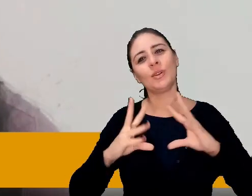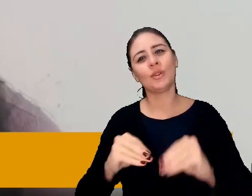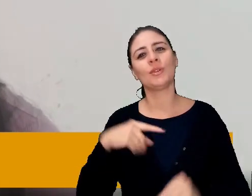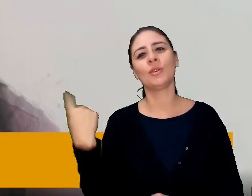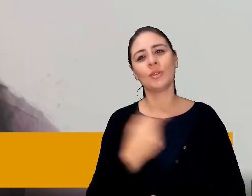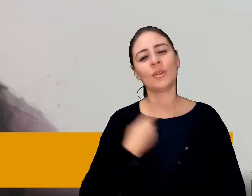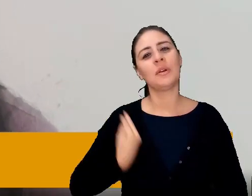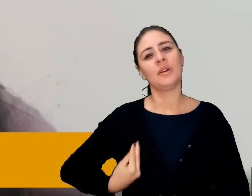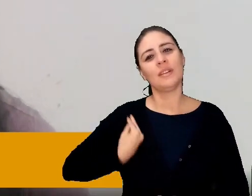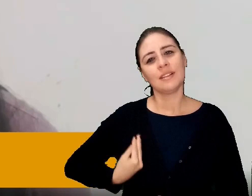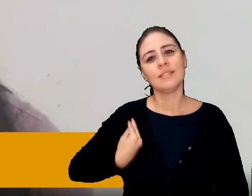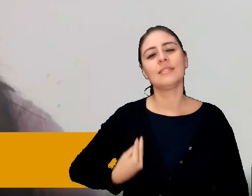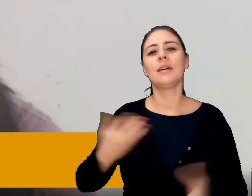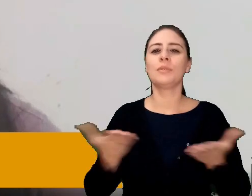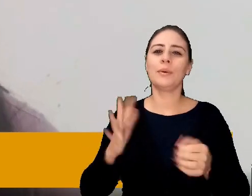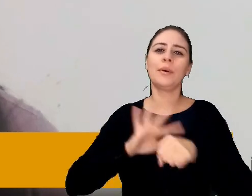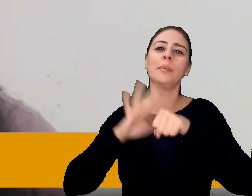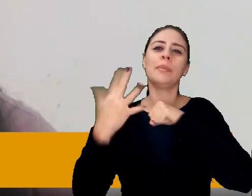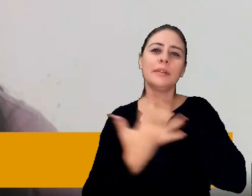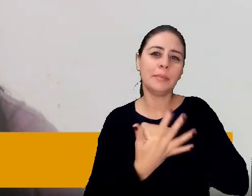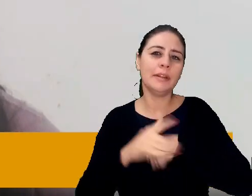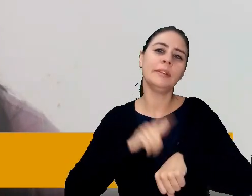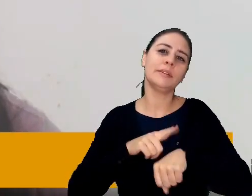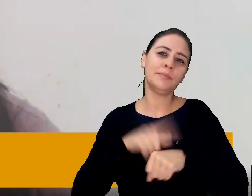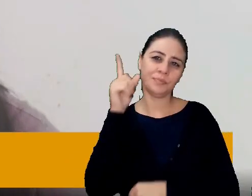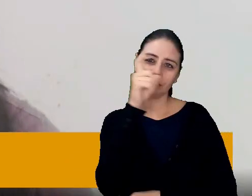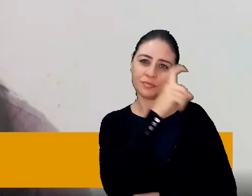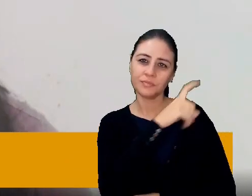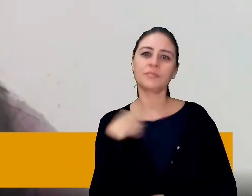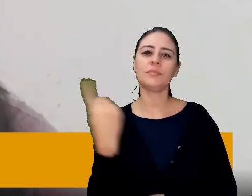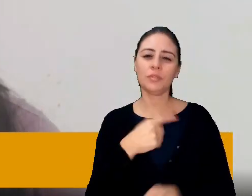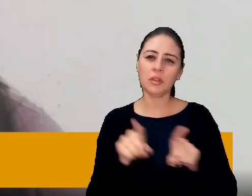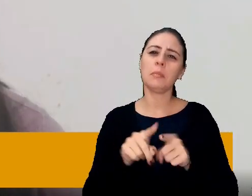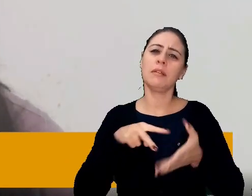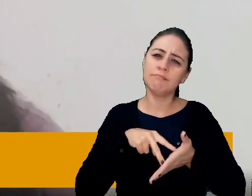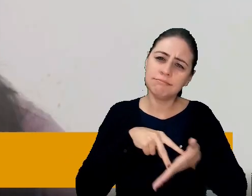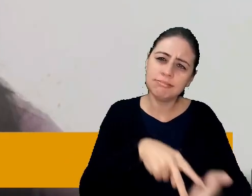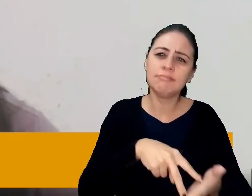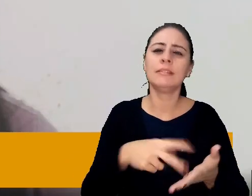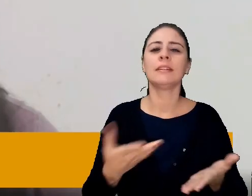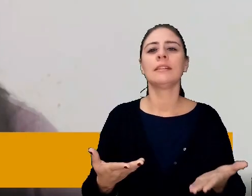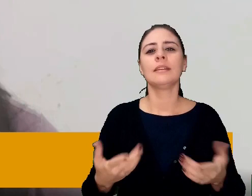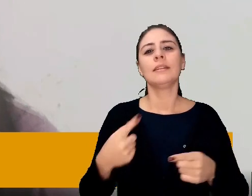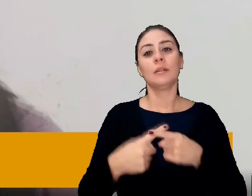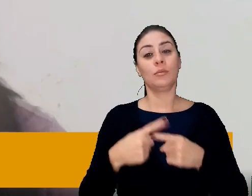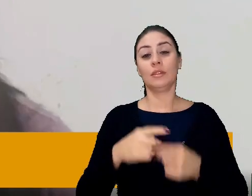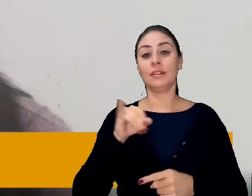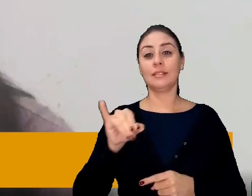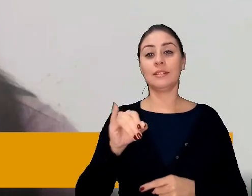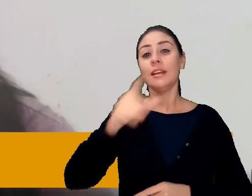nessa pandemia, nessa circunstância que a gente está vivendo, a gente está em resiliência o tempo todo. Porque se a gente também não se propor a estar